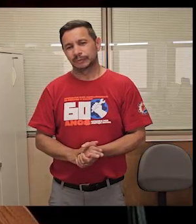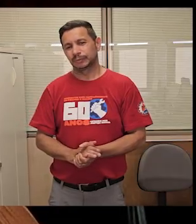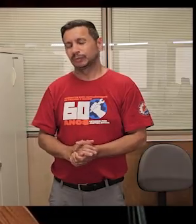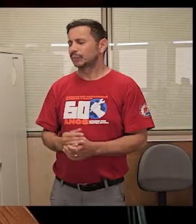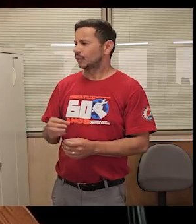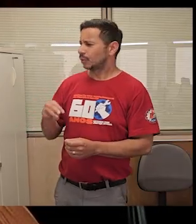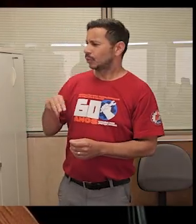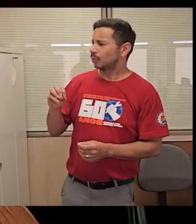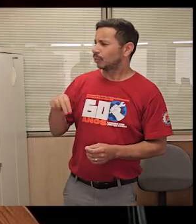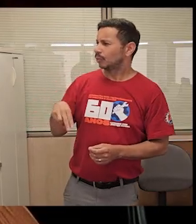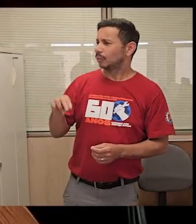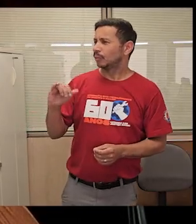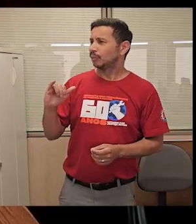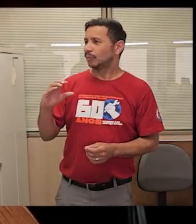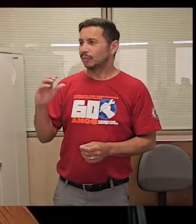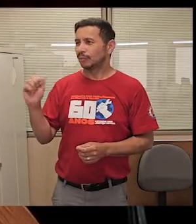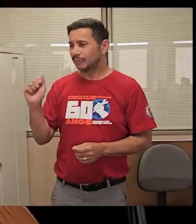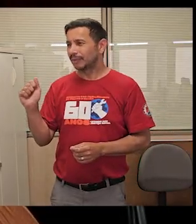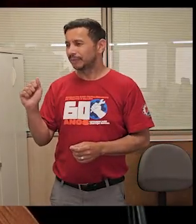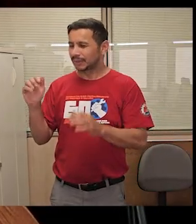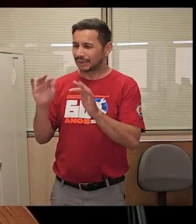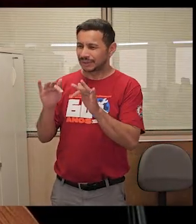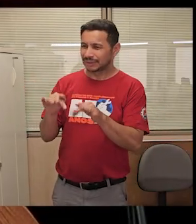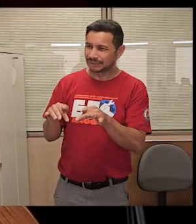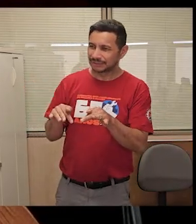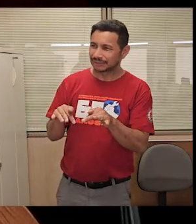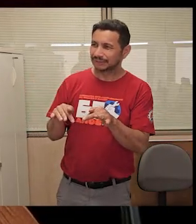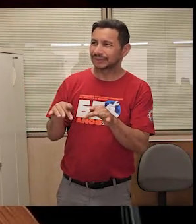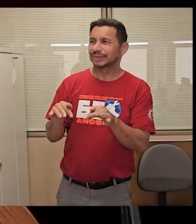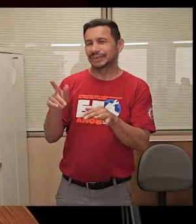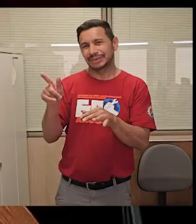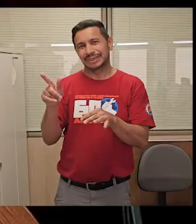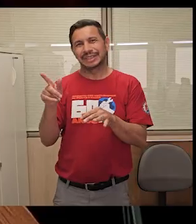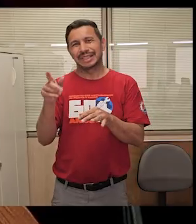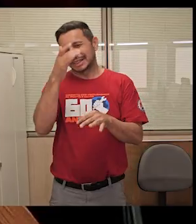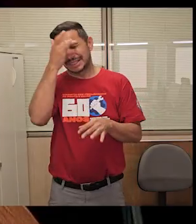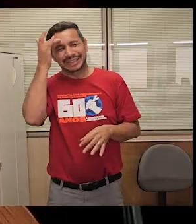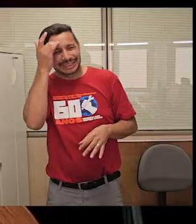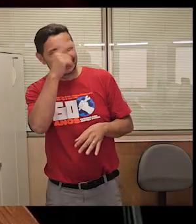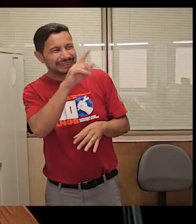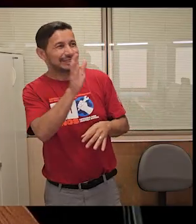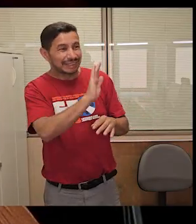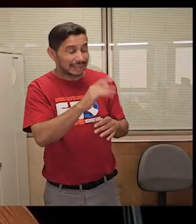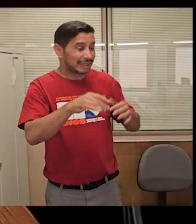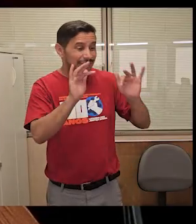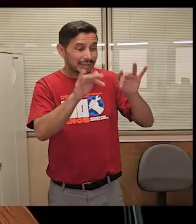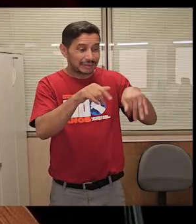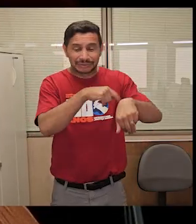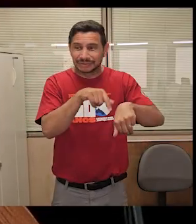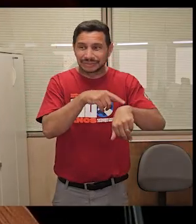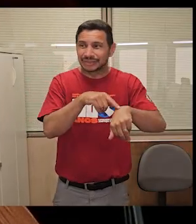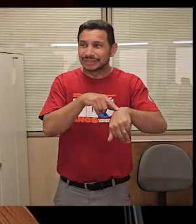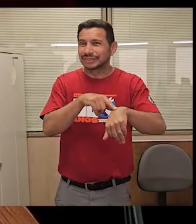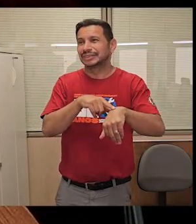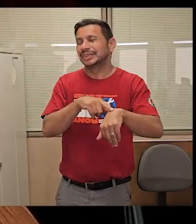Legal, Mônica. Infelizmente a gente encerrou. O pessoal lá do lado de fora ali está brigando com a gente que acabou o tempo.